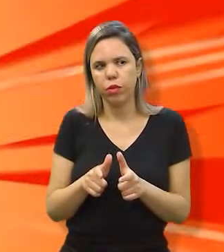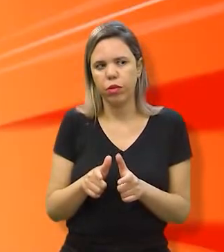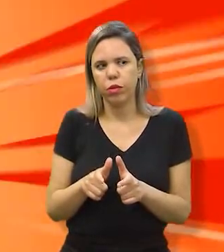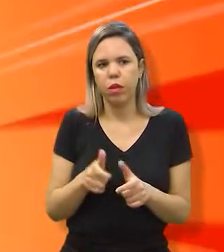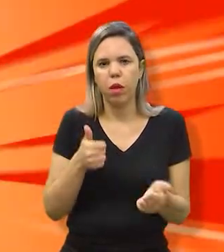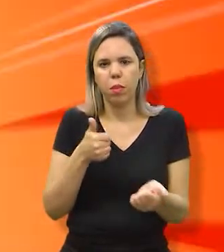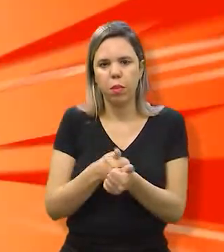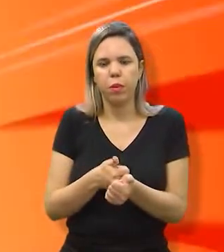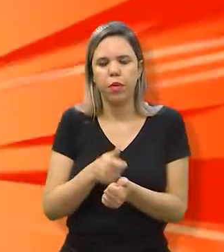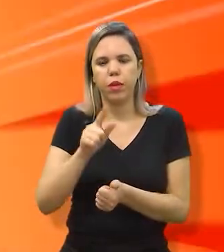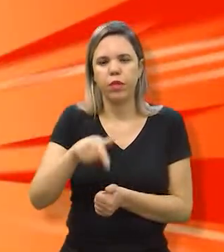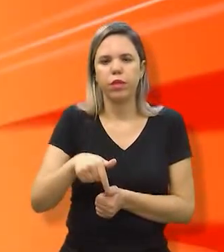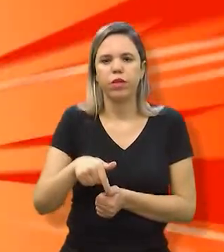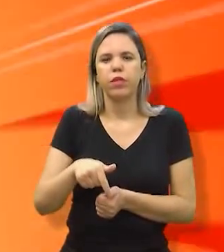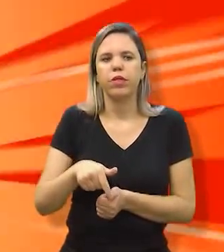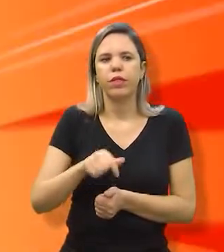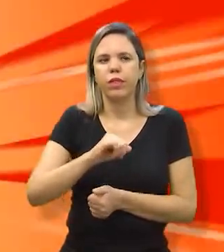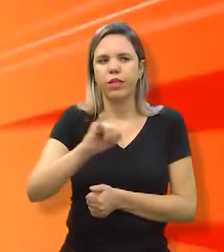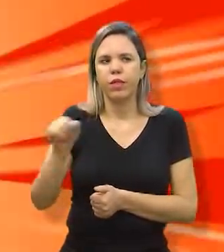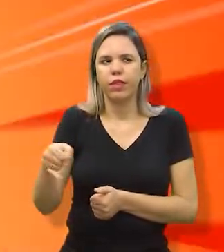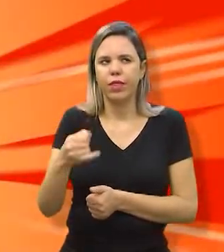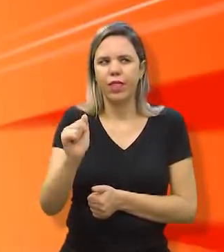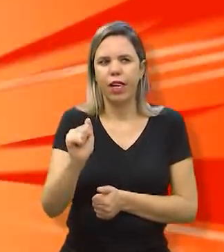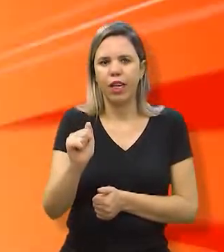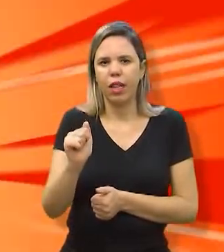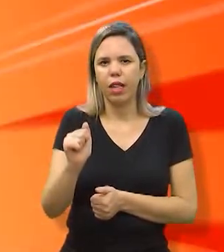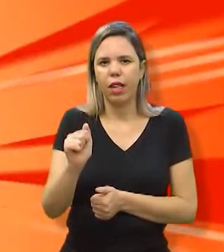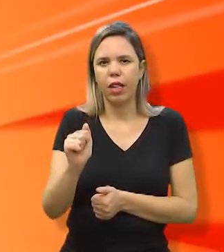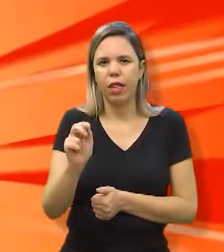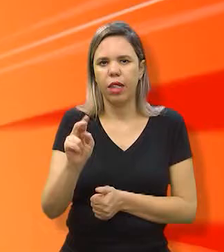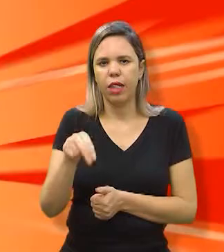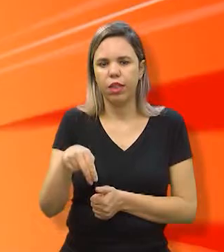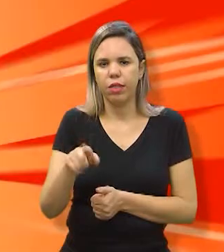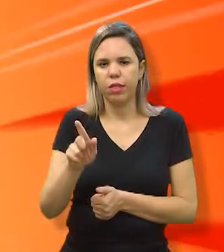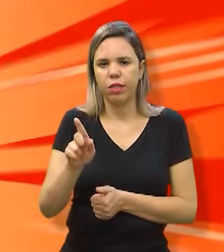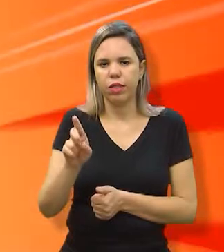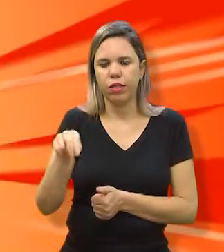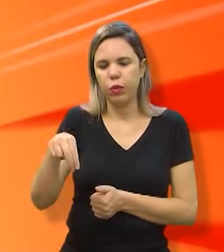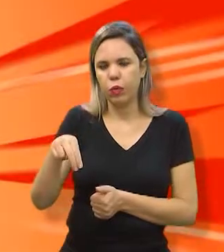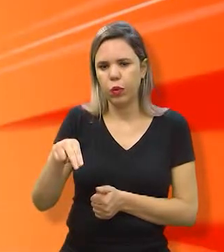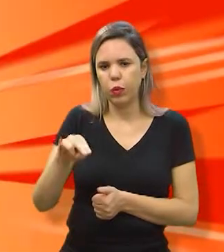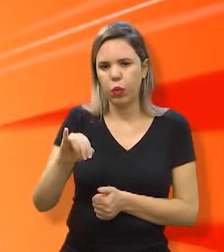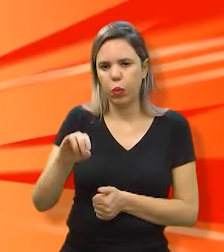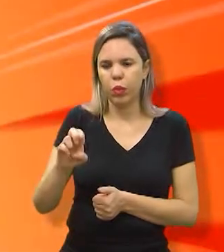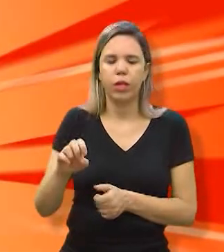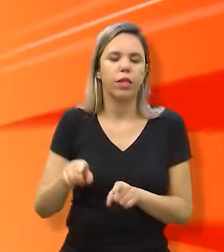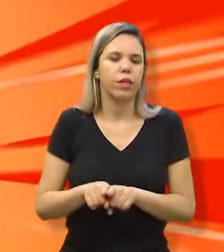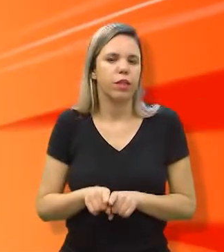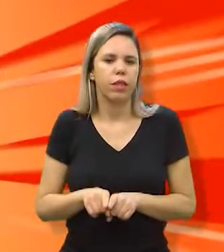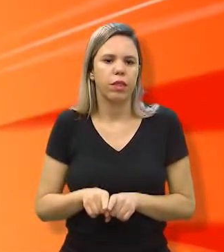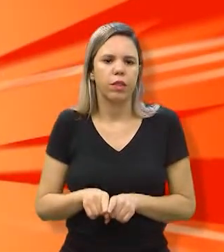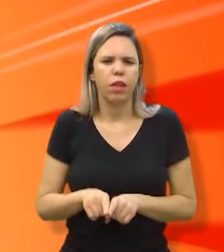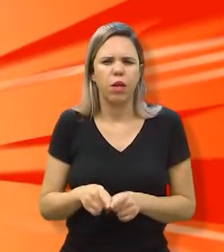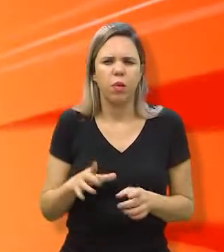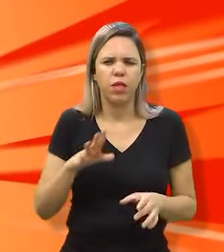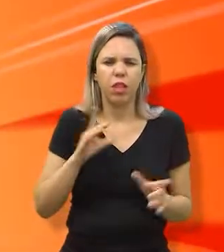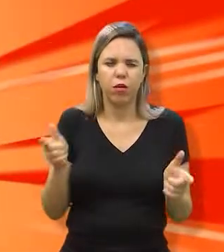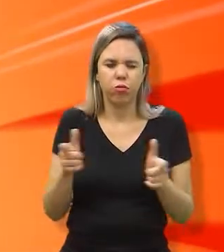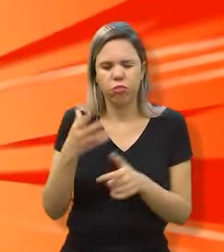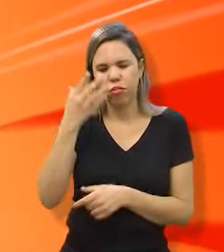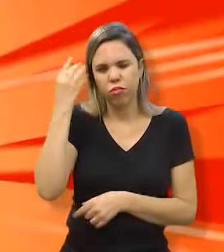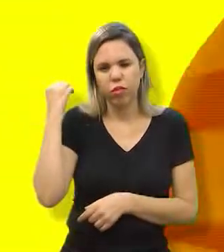fica ali perto, que se chama Jacuí, que é uma cidade bem esquecida no mapa, né?